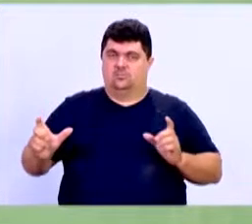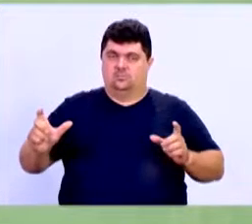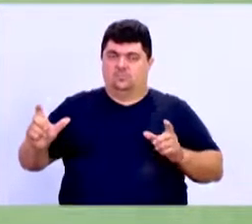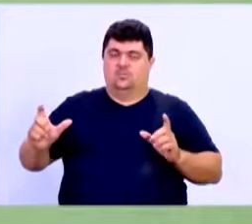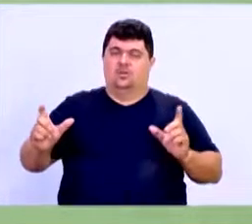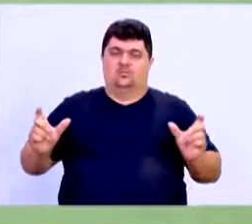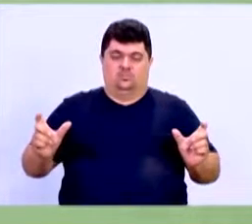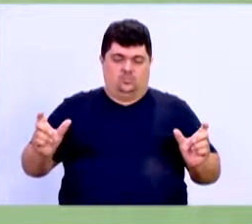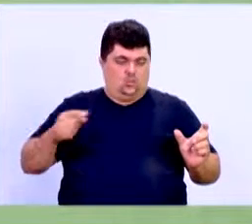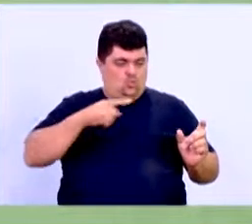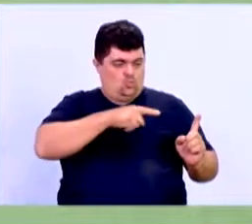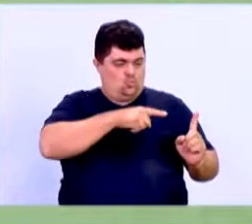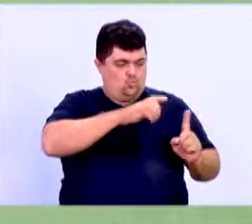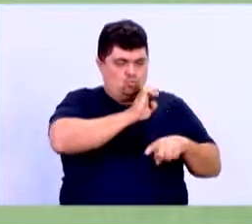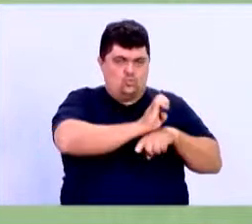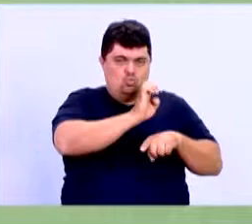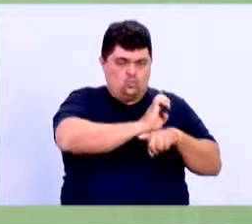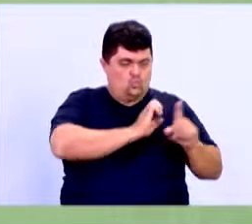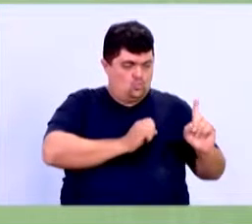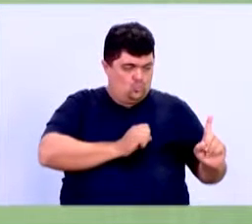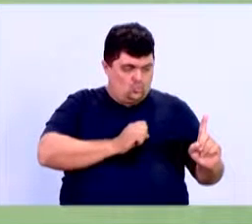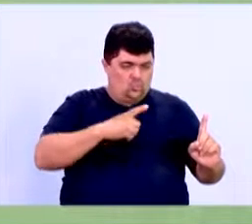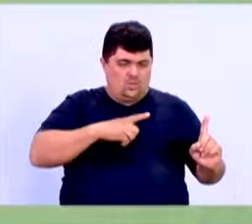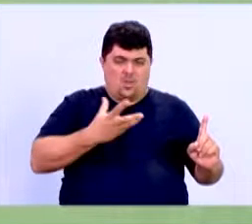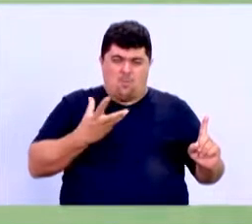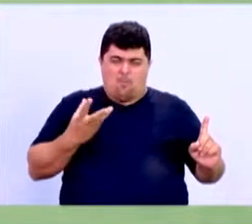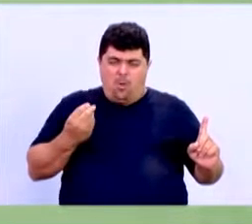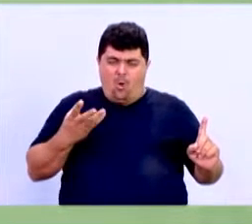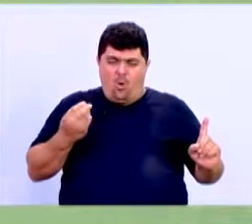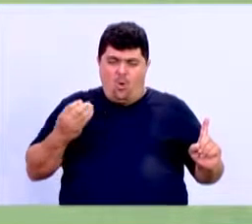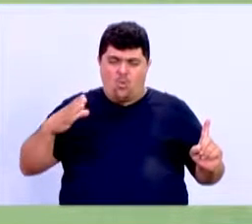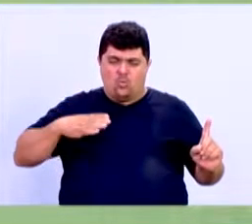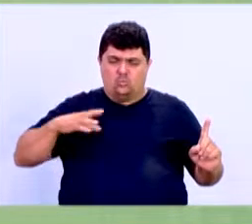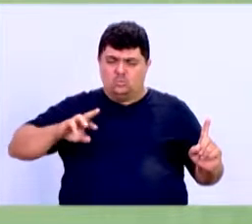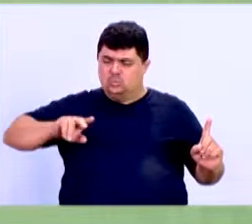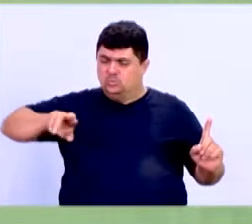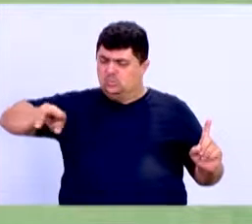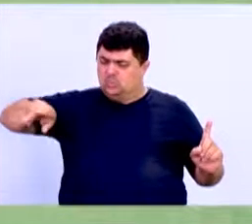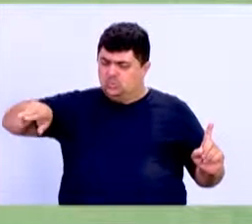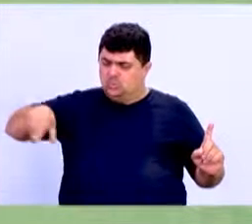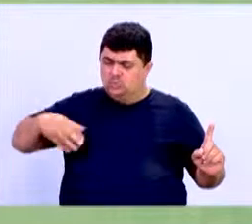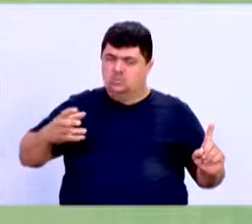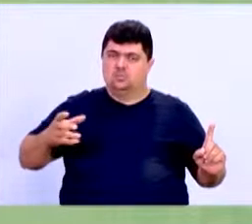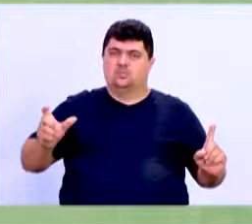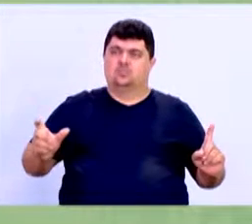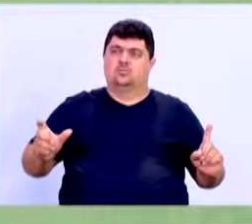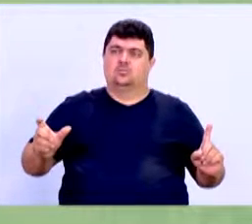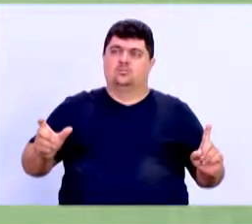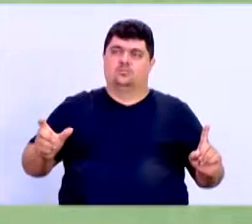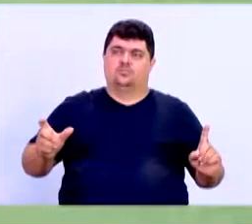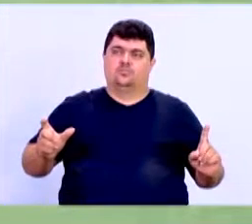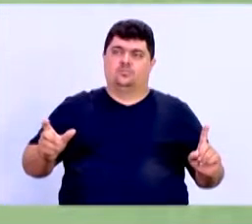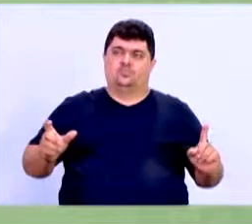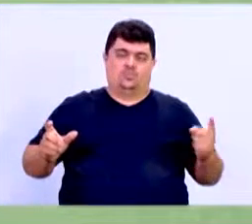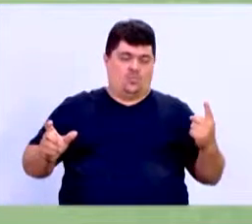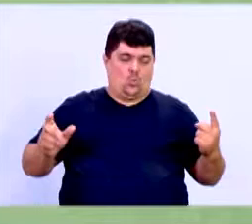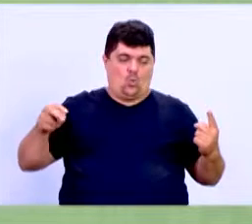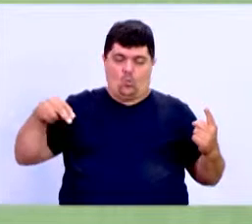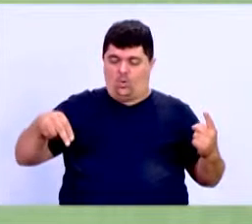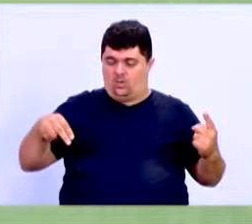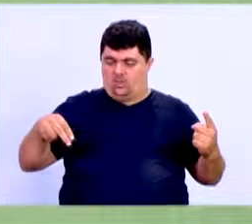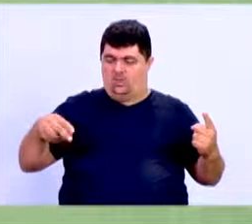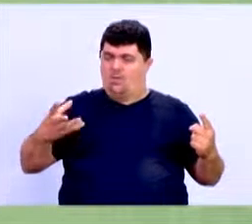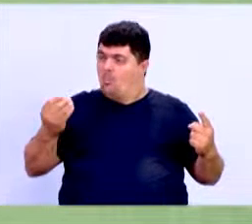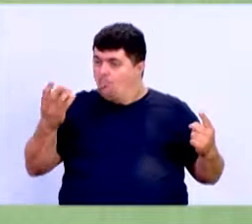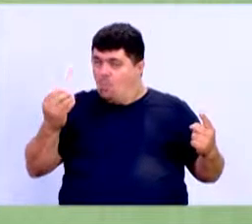digo que um estado é dividido em várias cidades. Então, observem que eu tenho o número 1 aqui representando